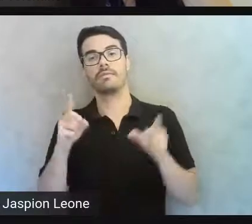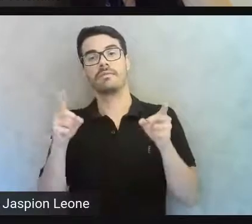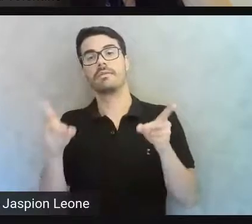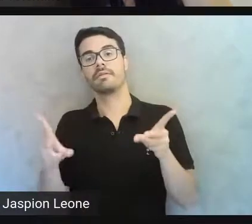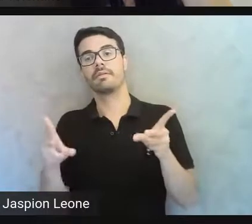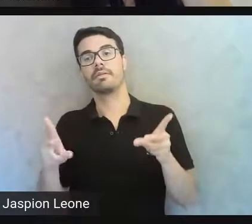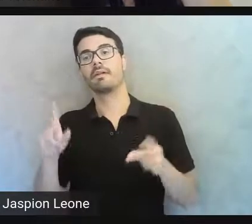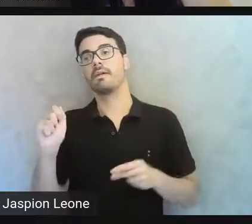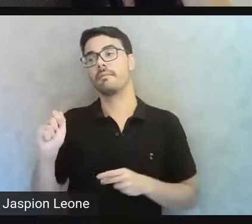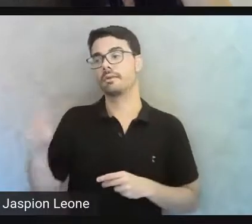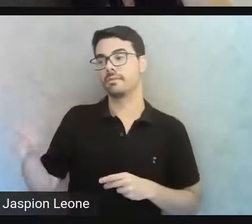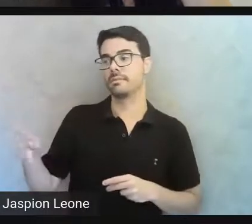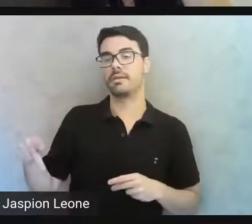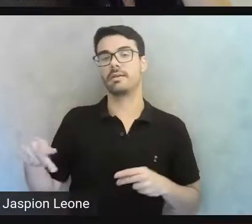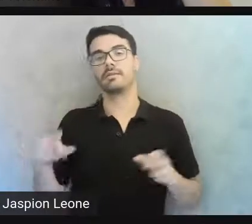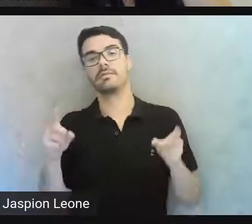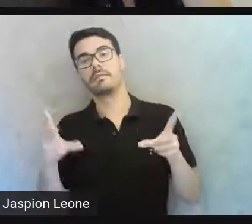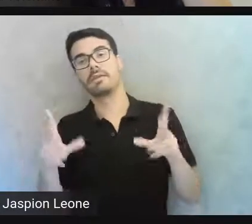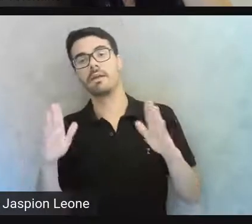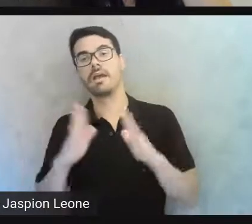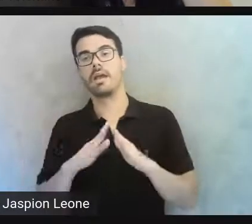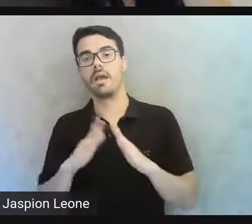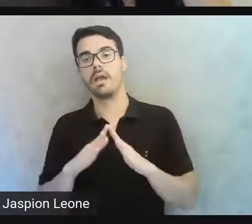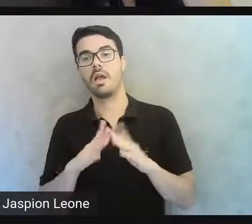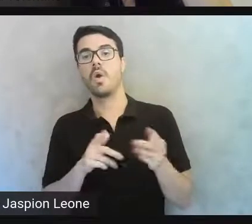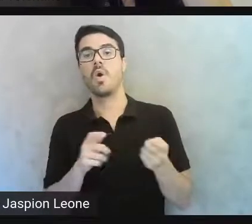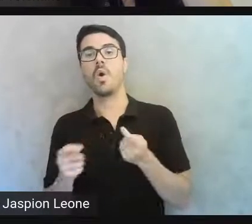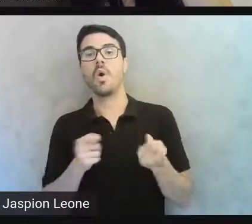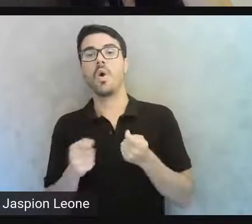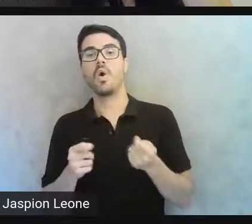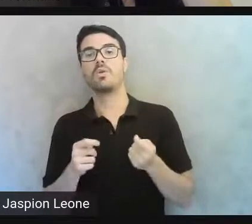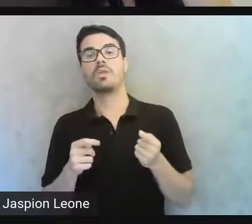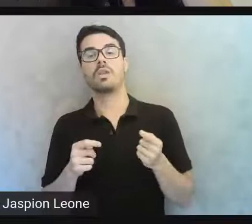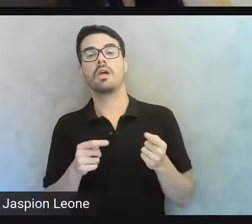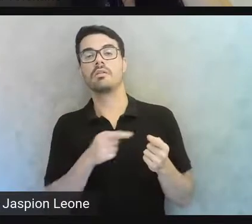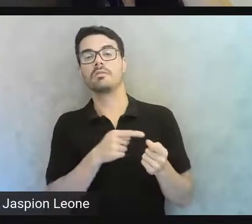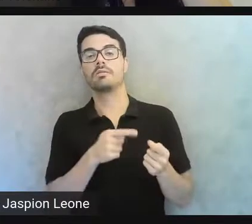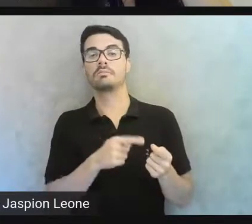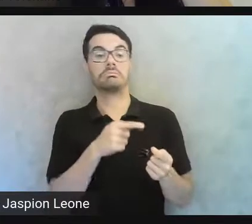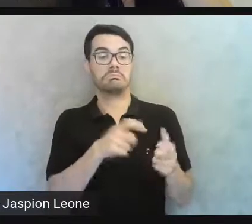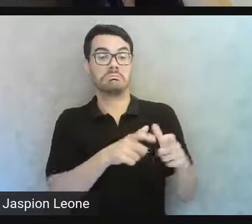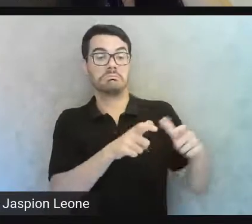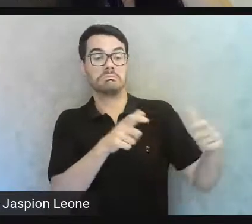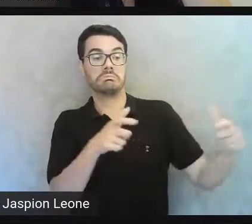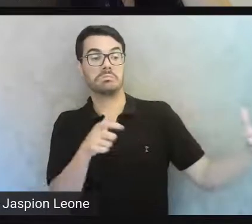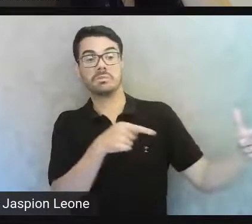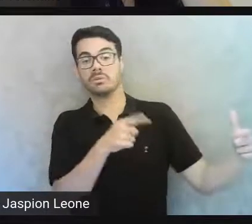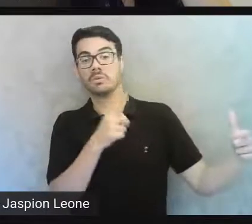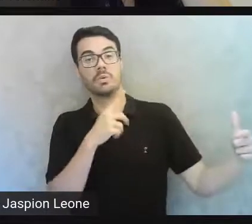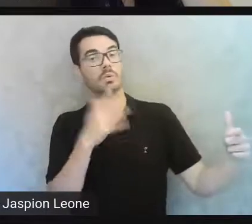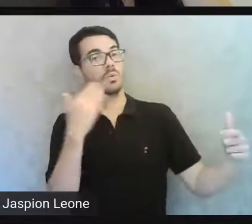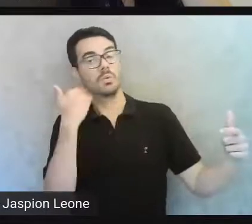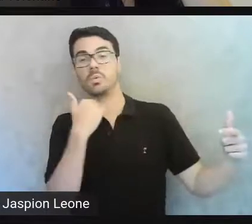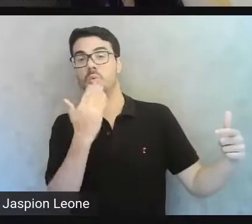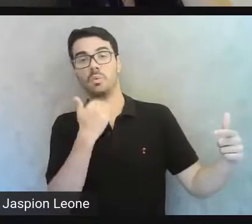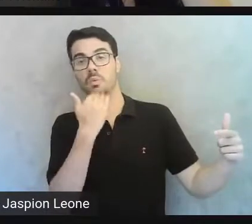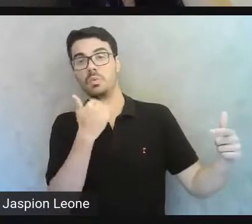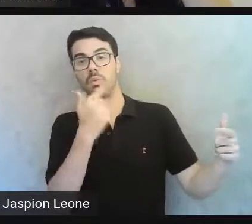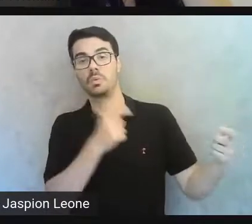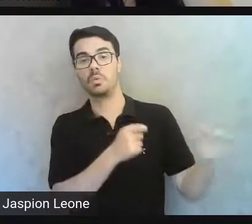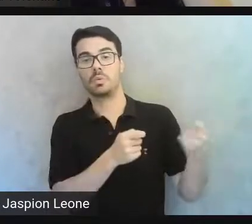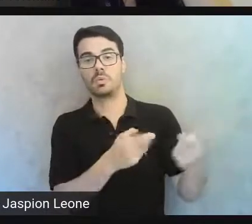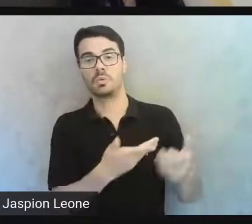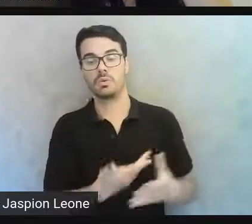Ter que vender a casa própria, para controlar uma dívida que saiu do controle. Então, acho que tem que ter muito cuidado e,